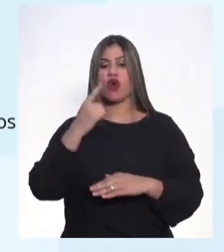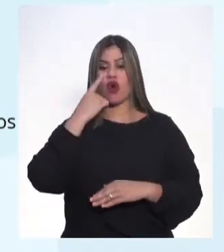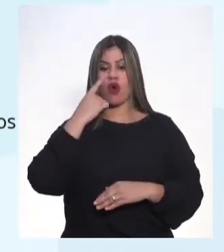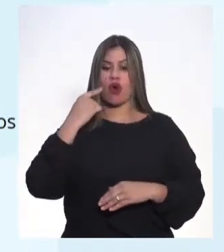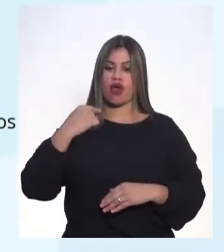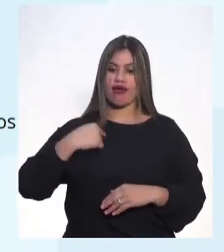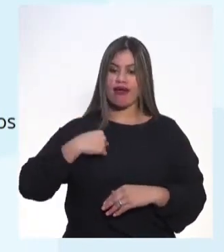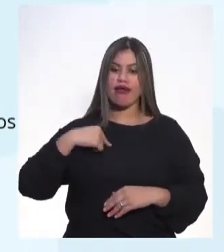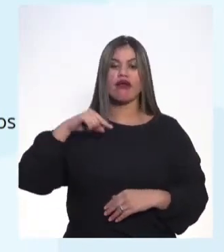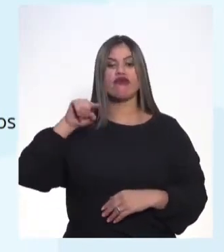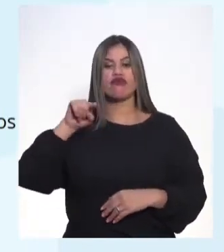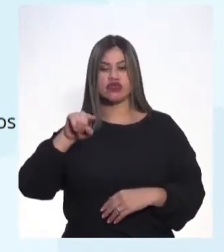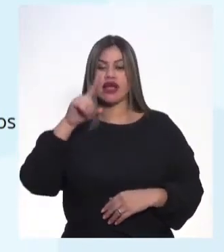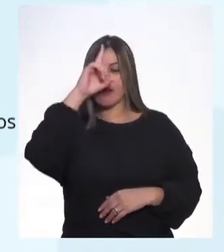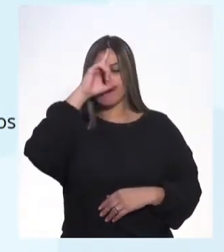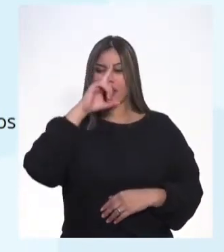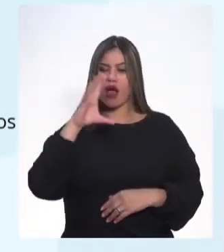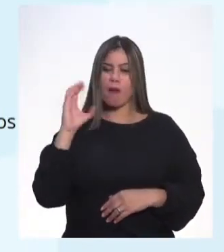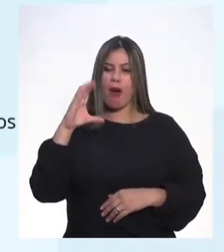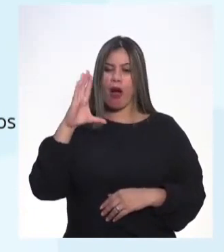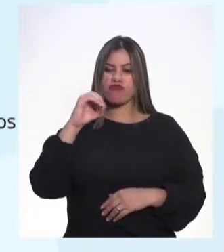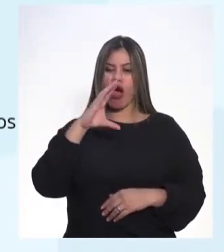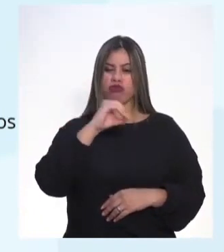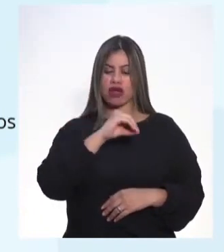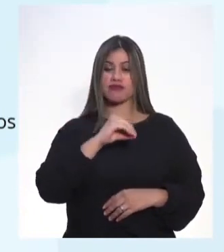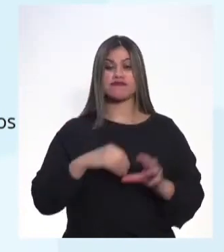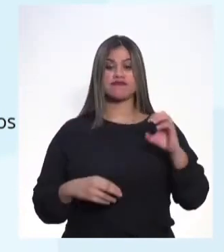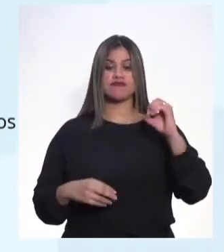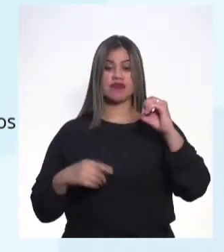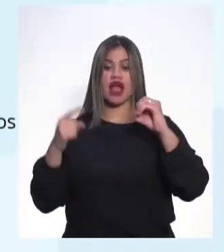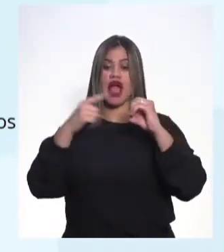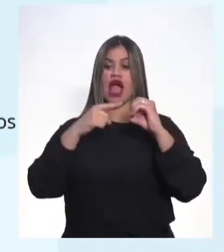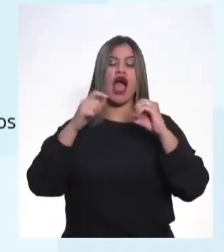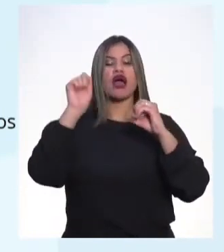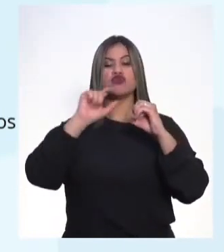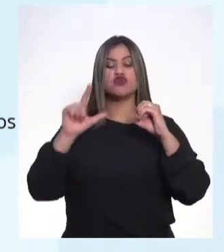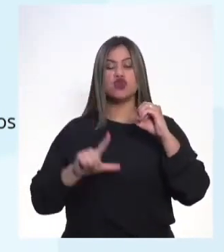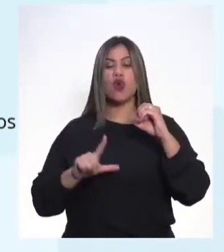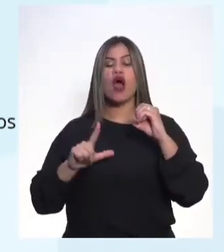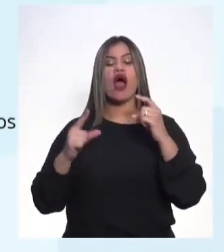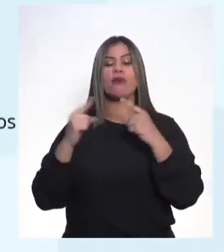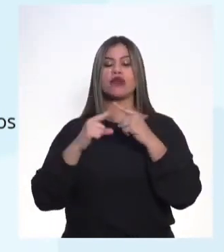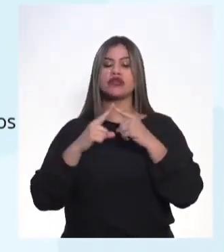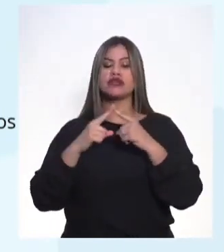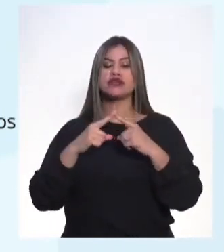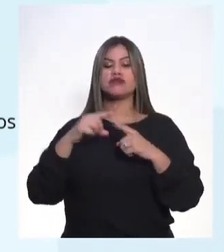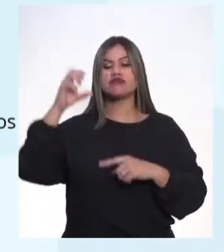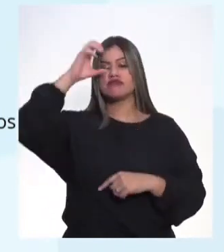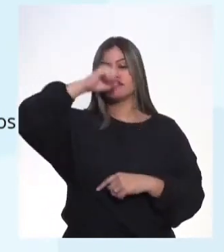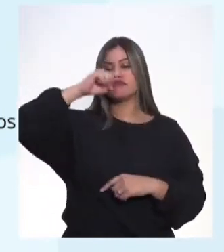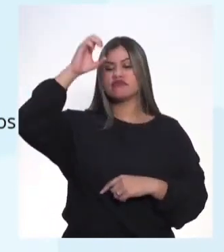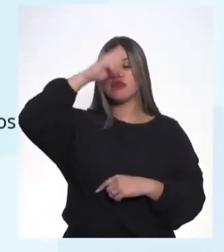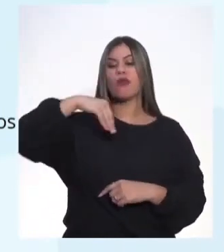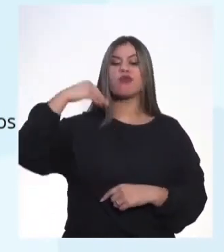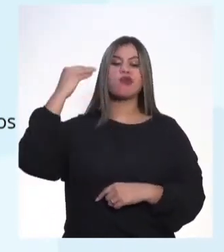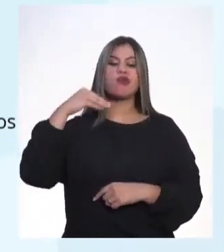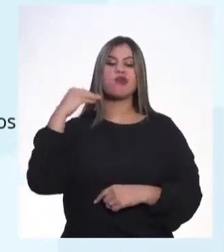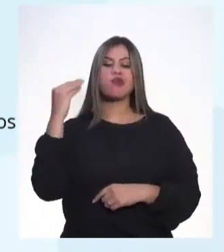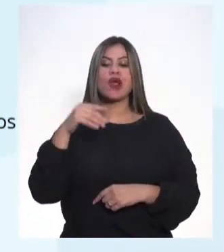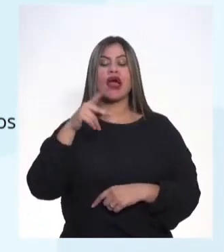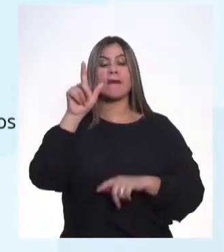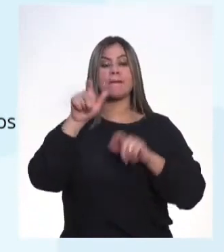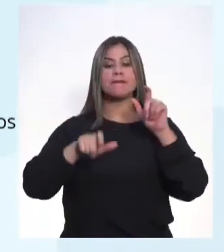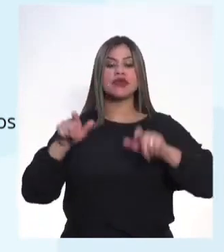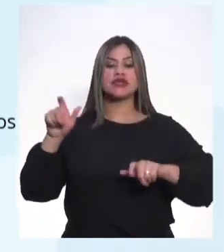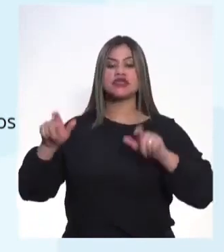eu, você, e essas bolinhas azuis, as experiências, os aprendizados, as pessoas, os grupos sociais